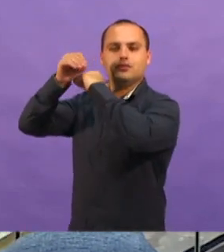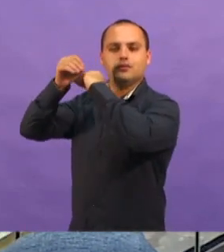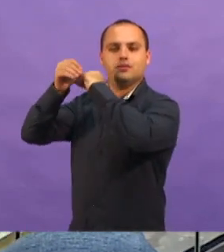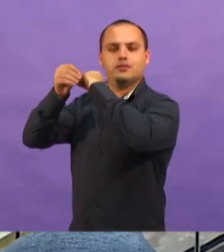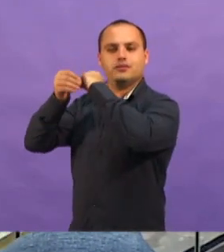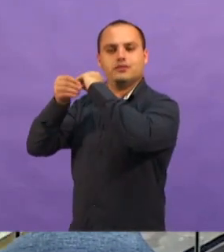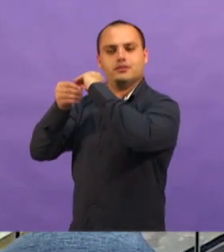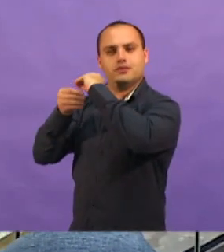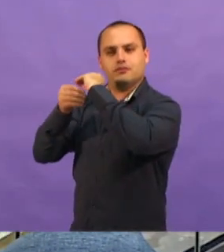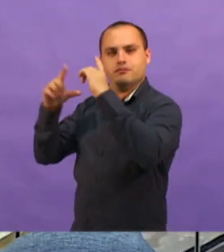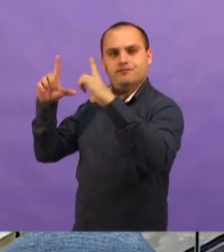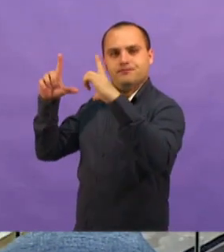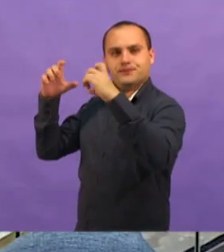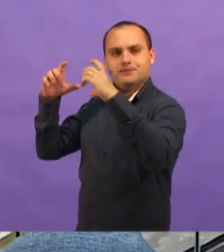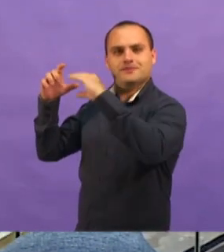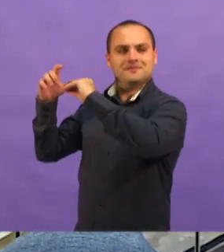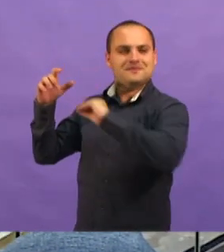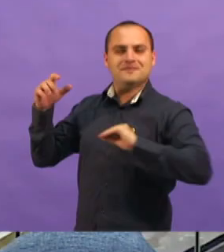na hipotética